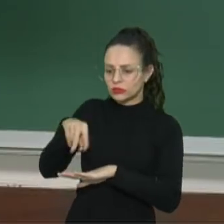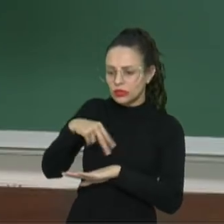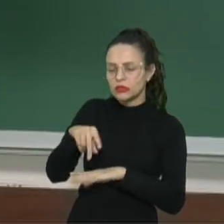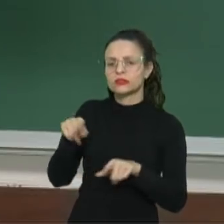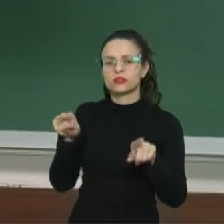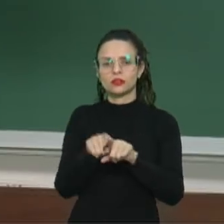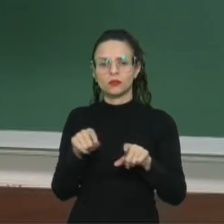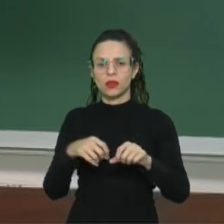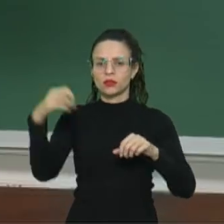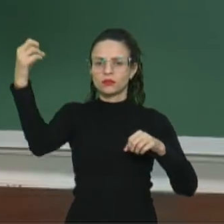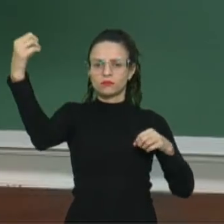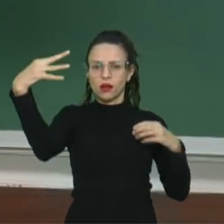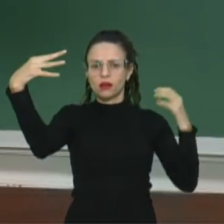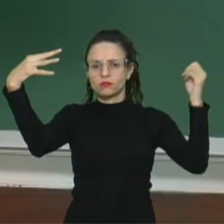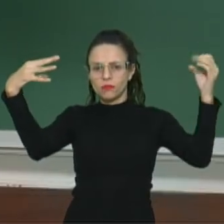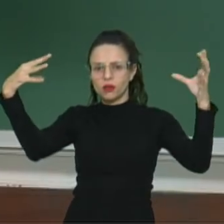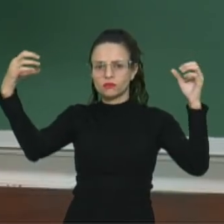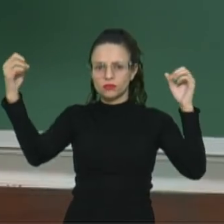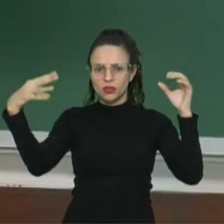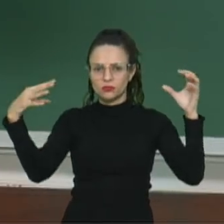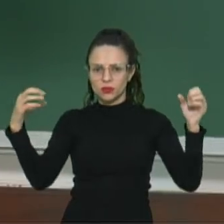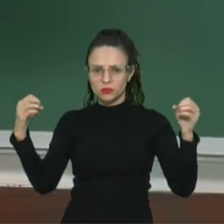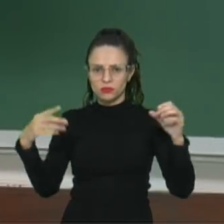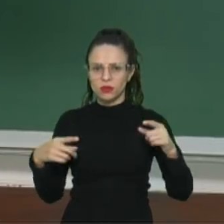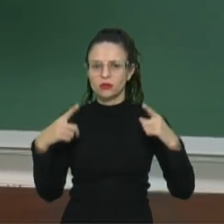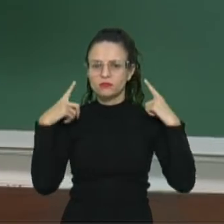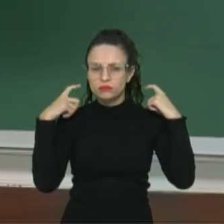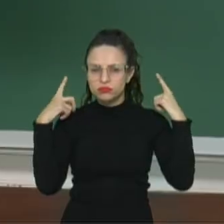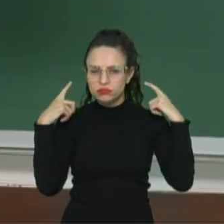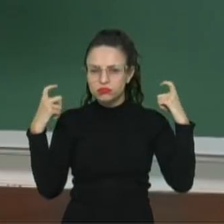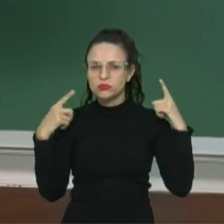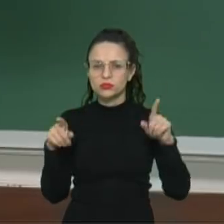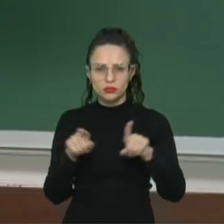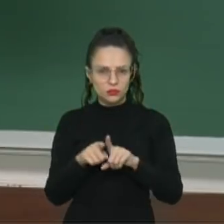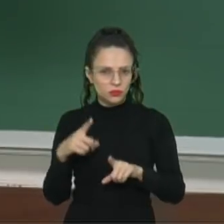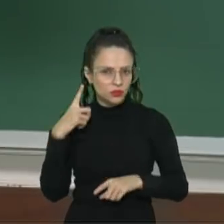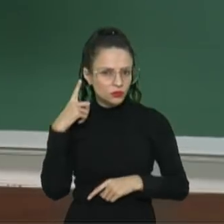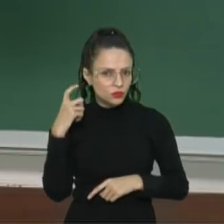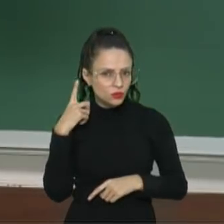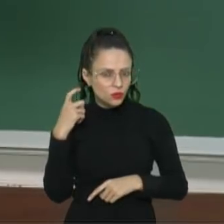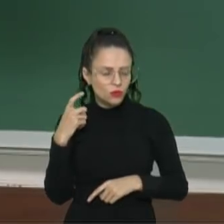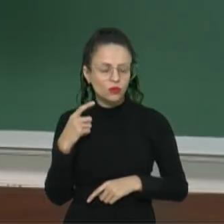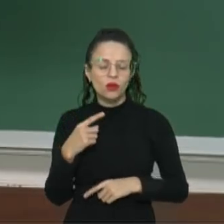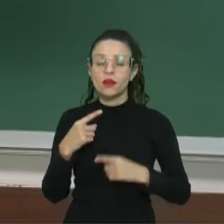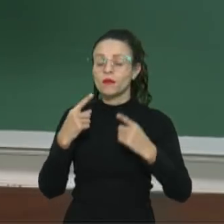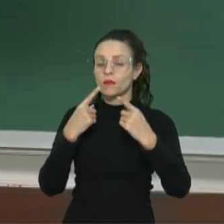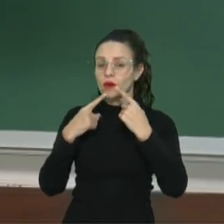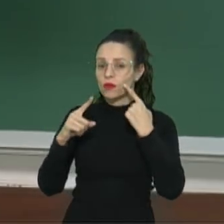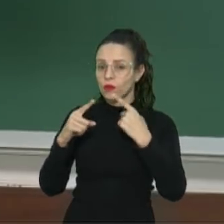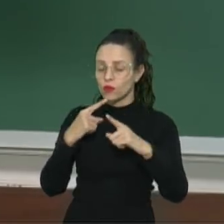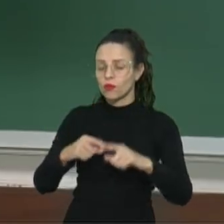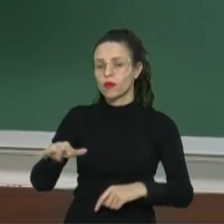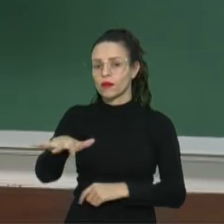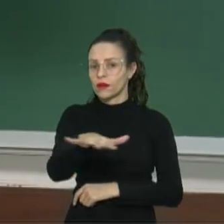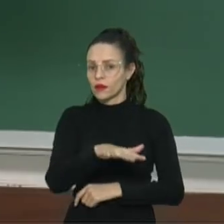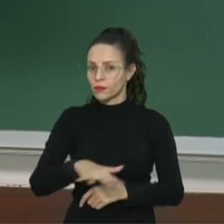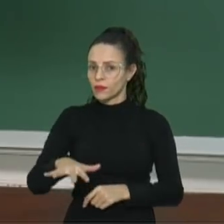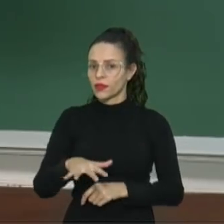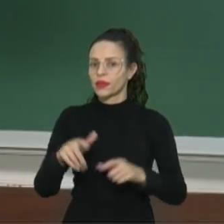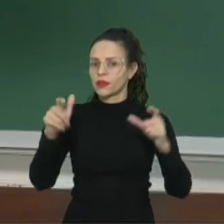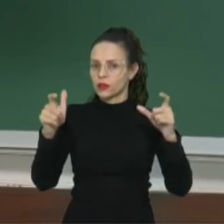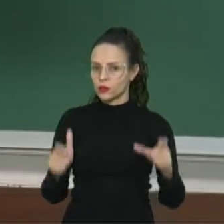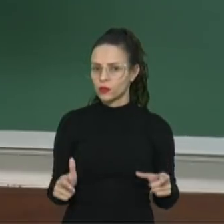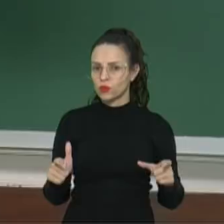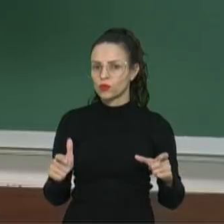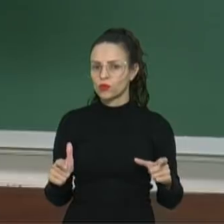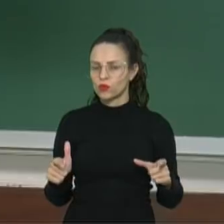iluminação também, né? Questões técnicas, iluminação, sonoplastia. Lembra a sonoplastia? Né? A música que ambienta ali o espaço, que